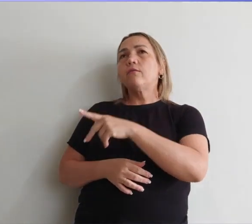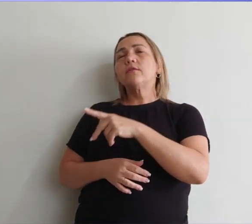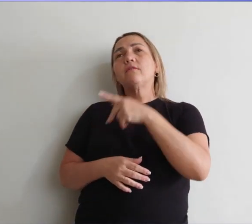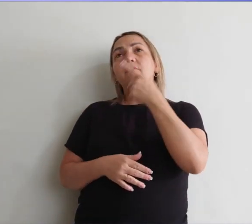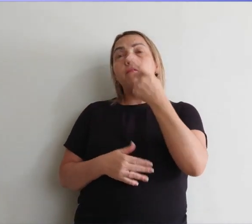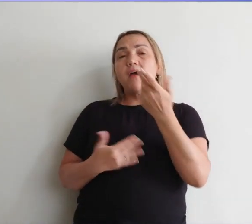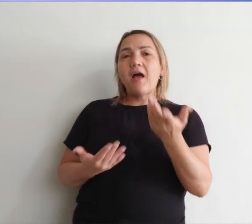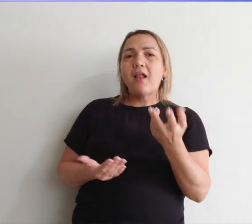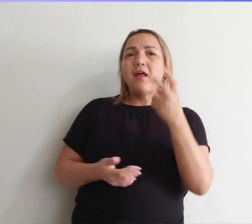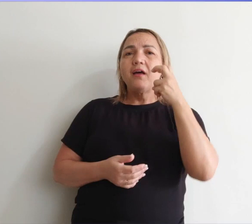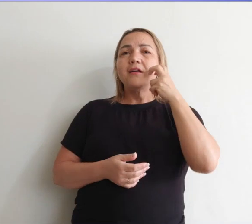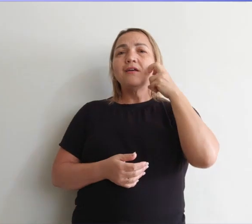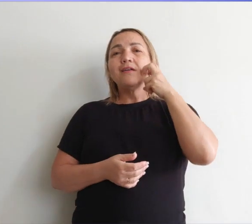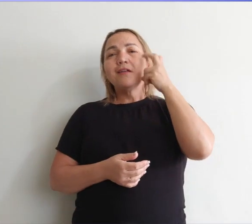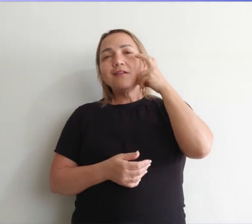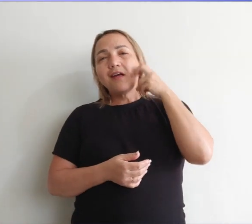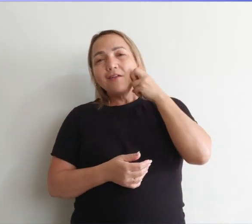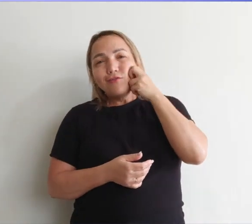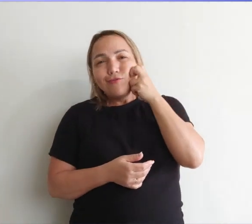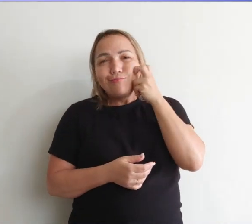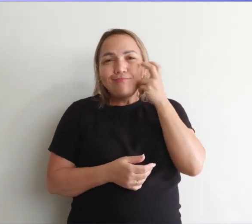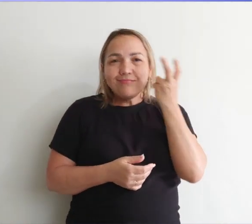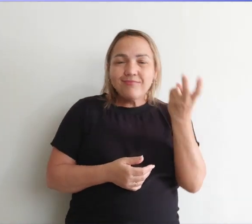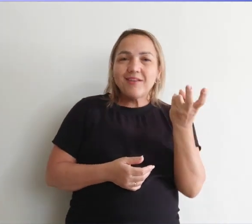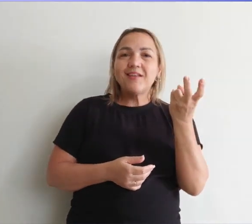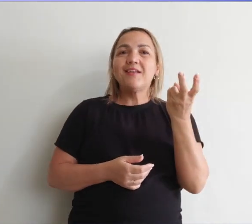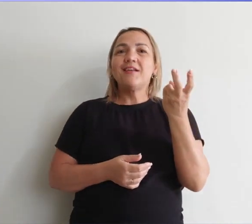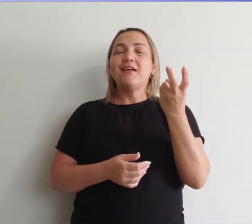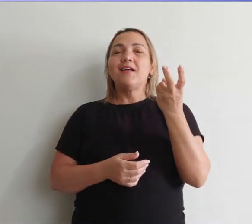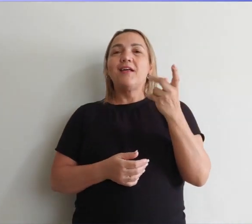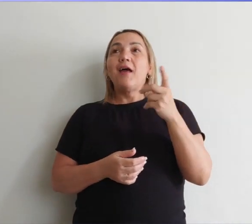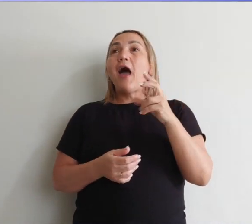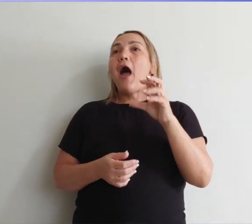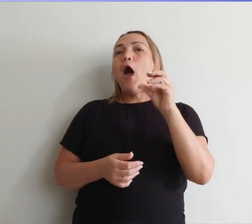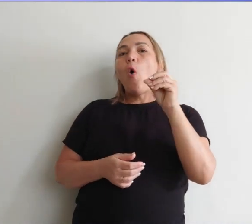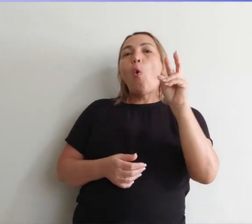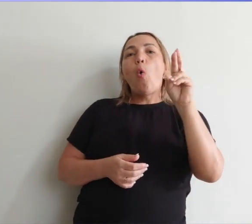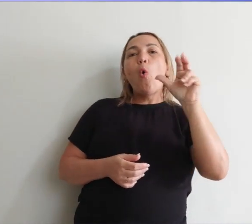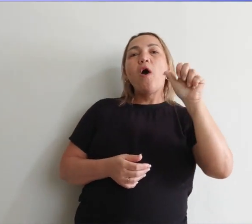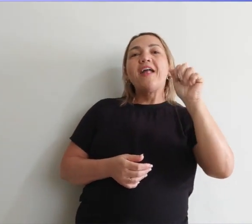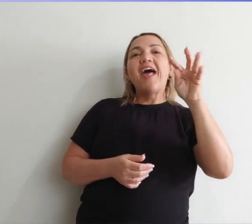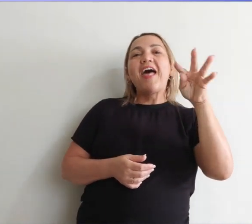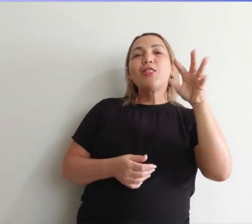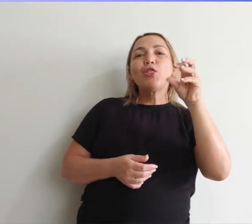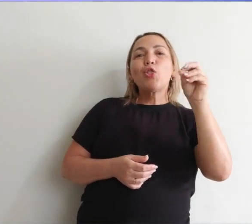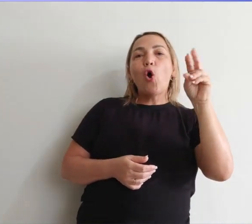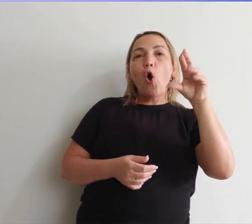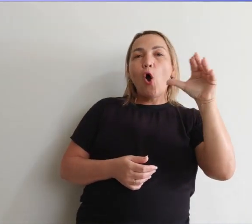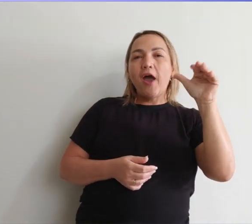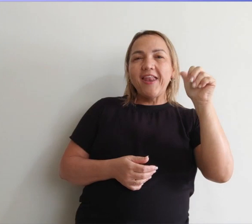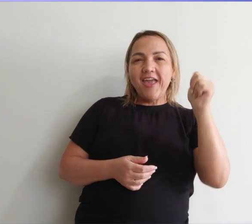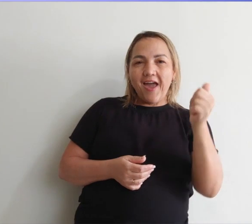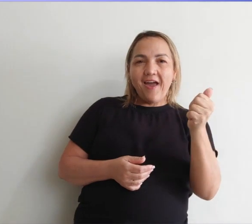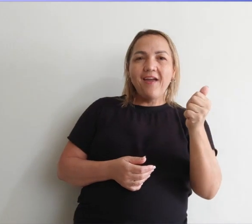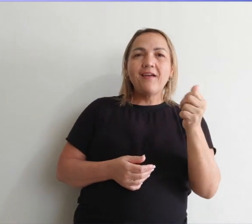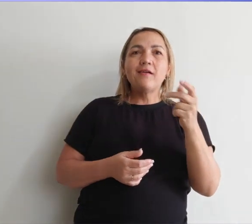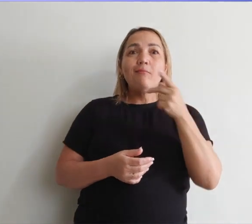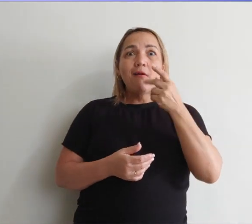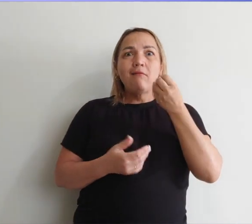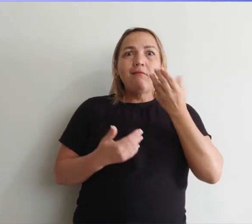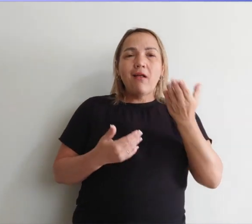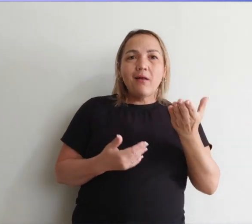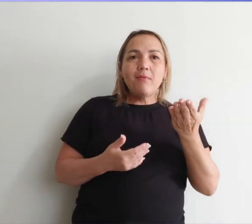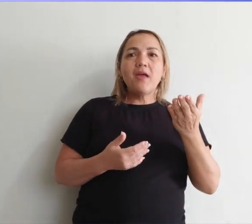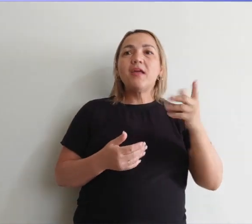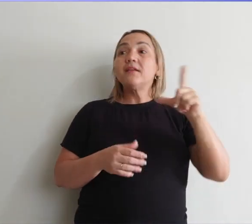da fala e da timidez. Oratória. Exatamente. Oratória é muito importante. Eu acho que a gente tem aqui nas matérias optativas